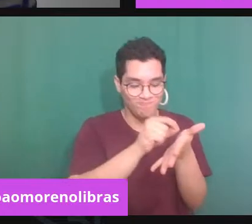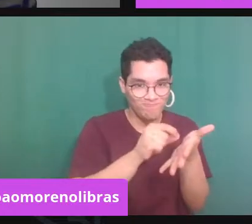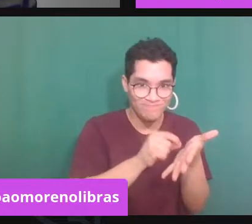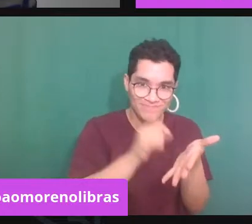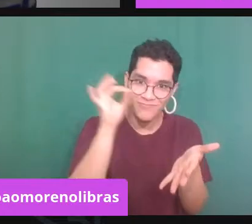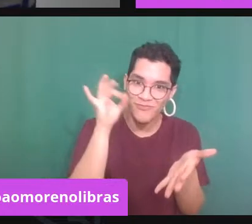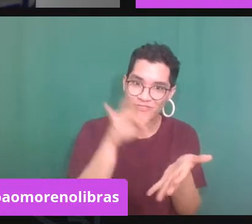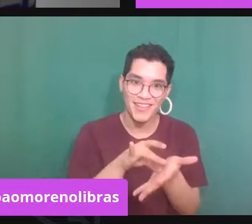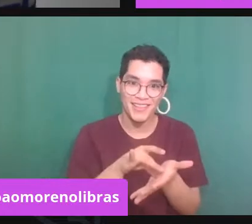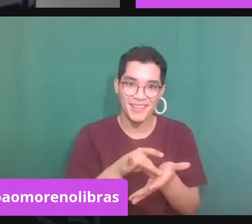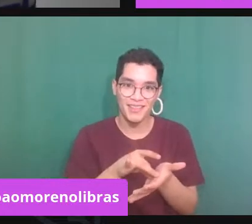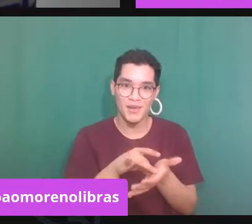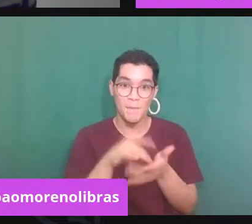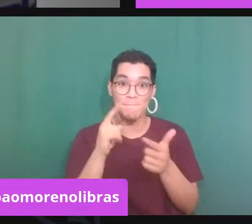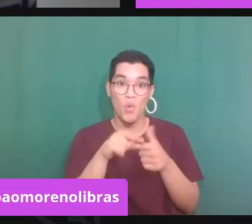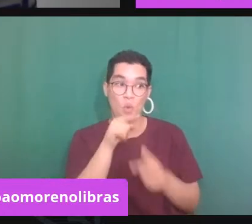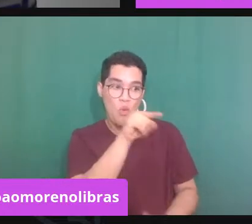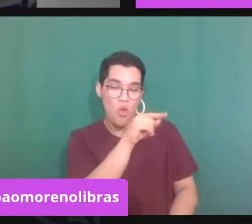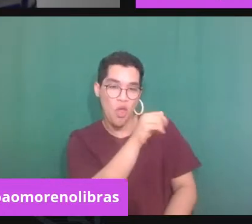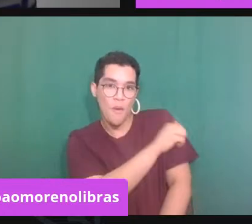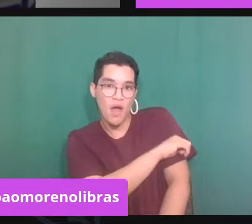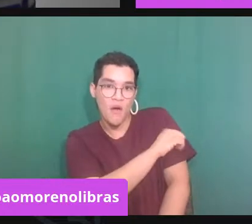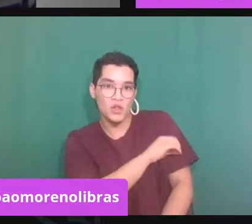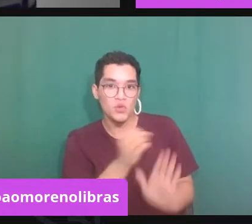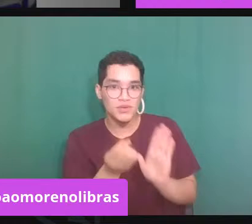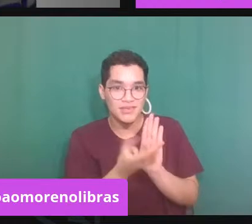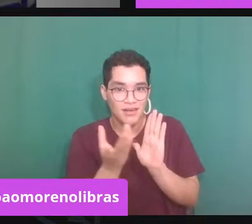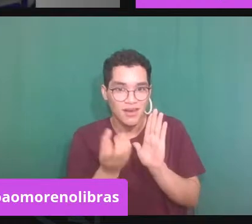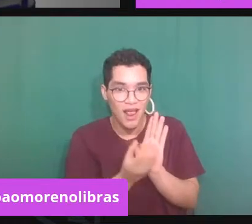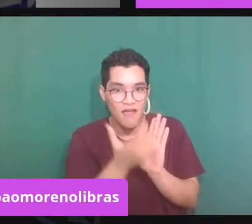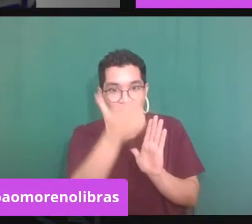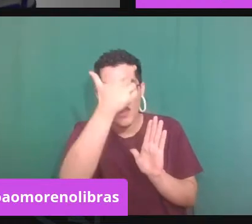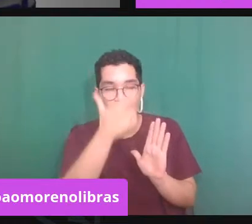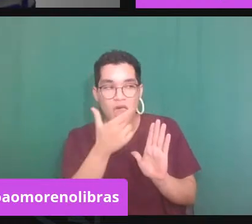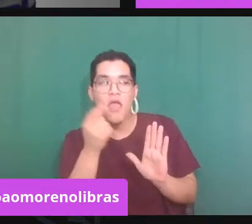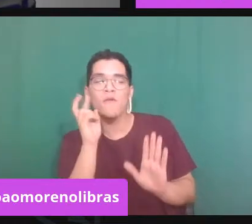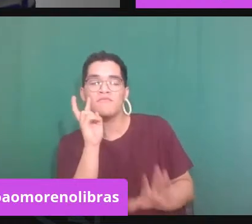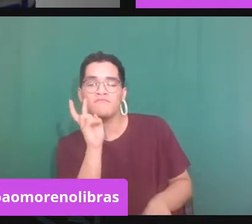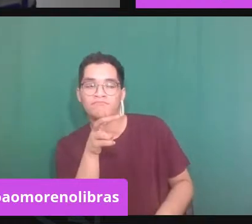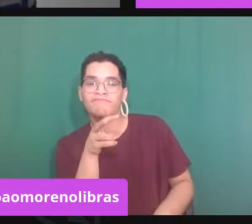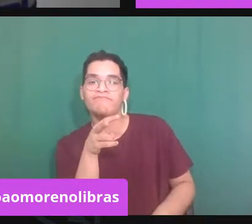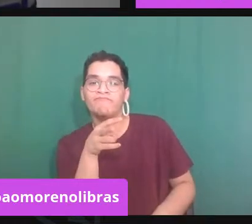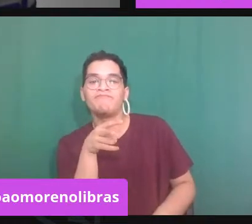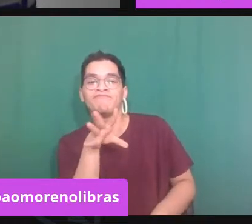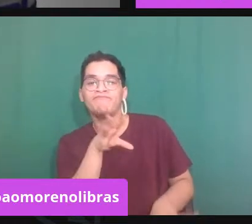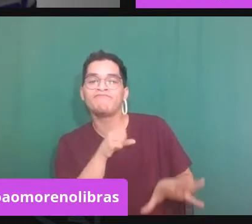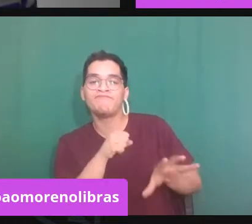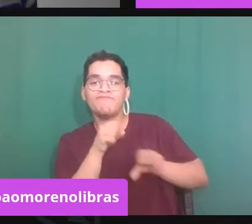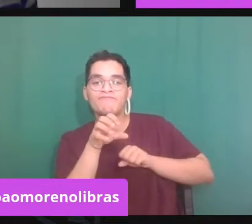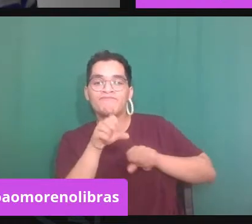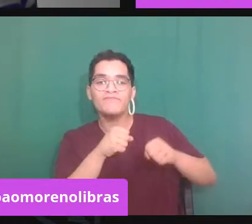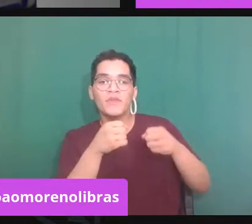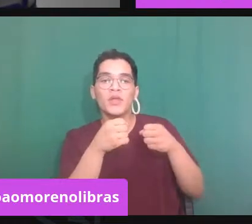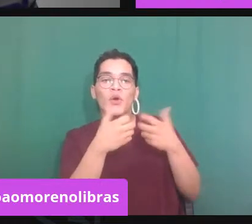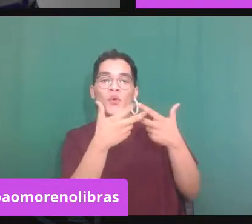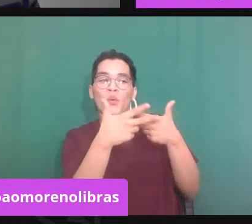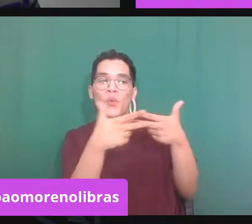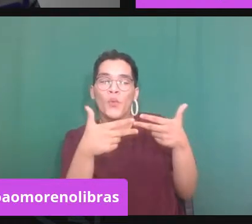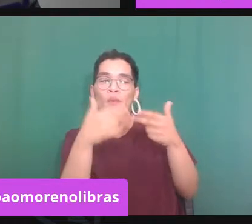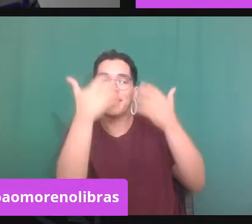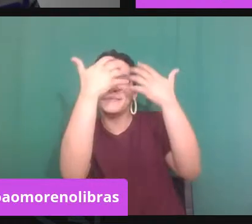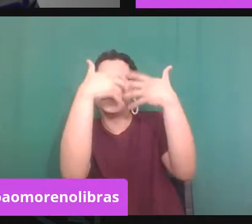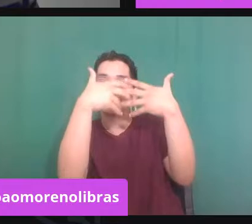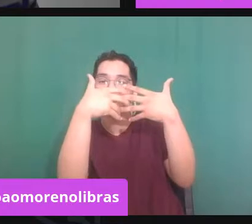escreve, mostrando onde há questões a serem pensadas, né, refletidas, e ele